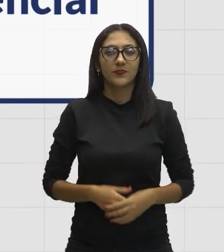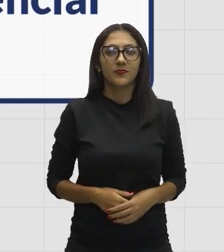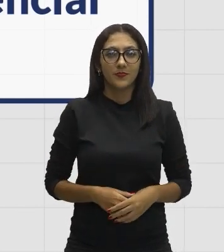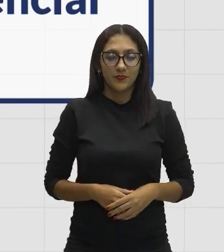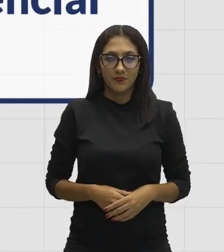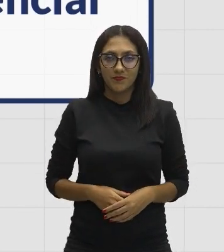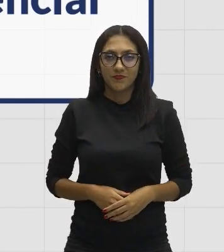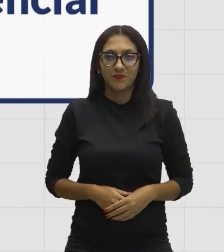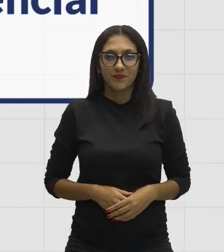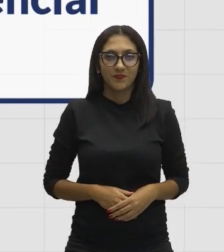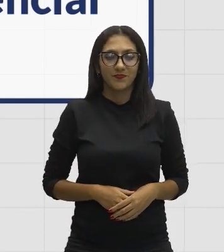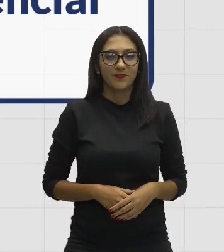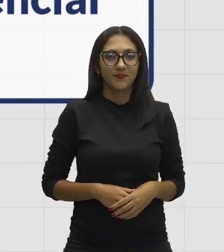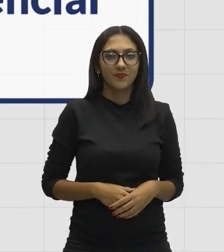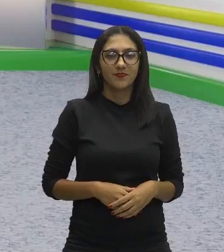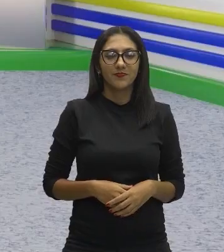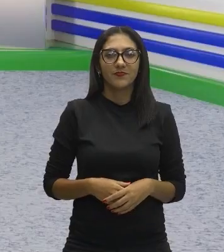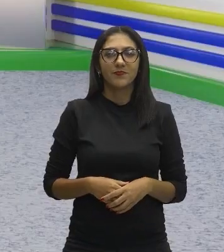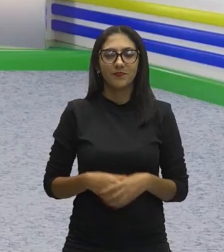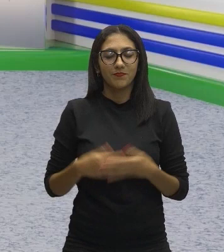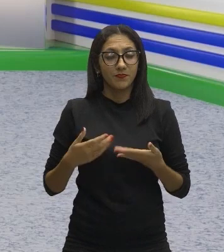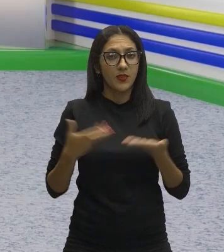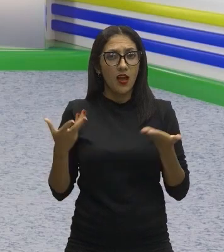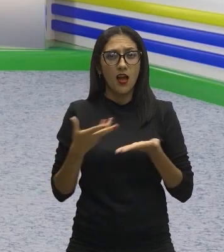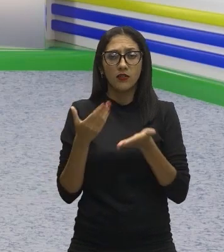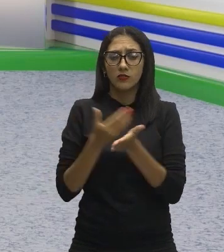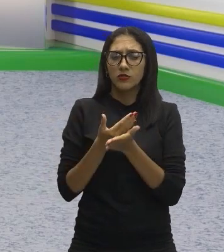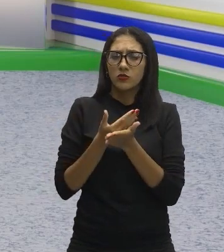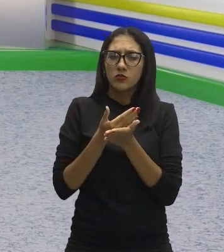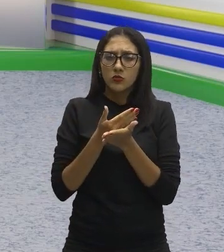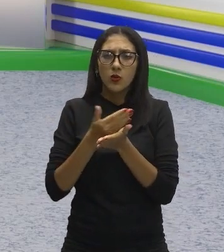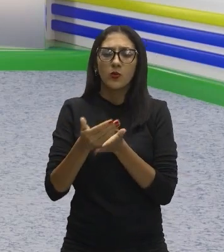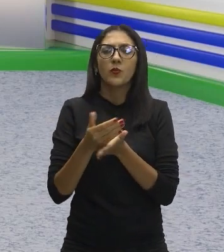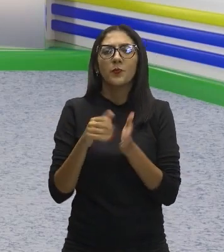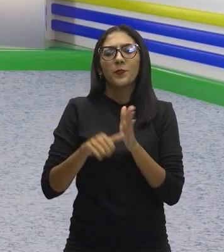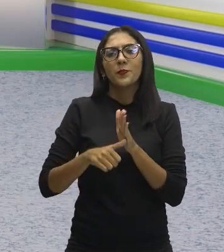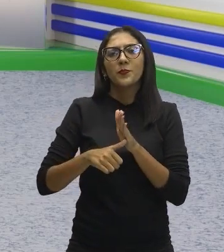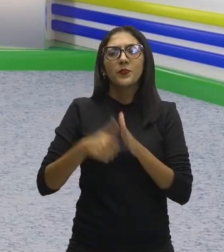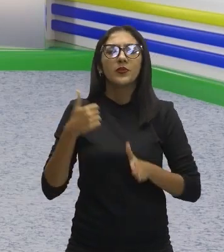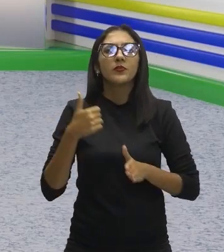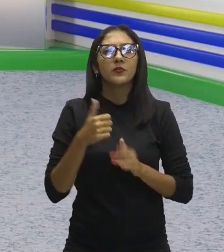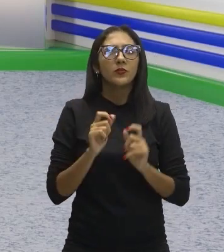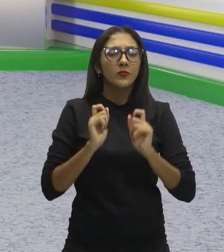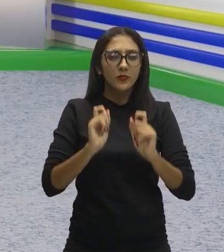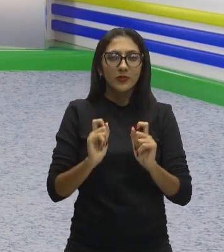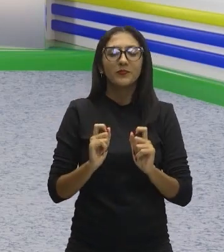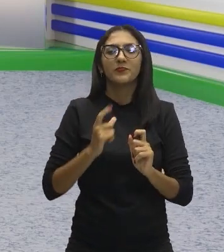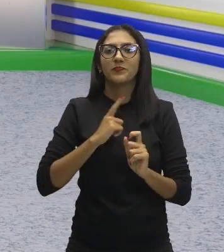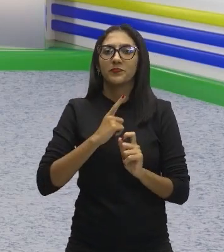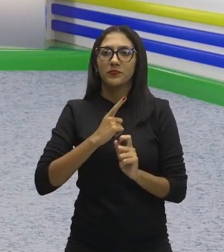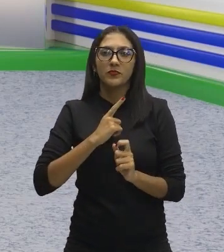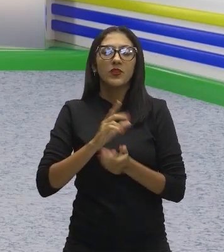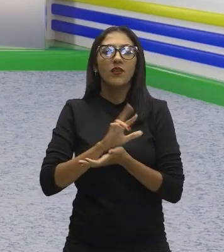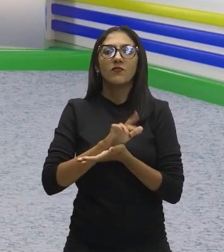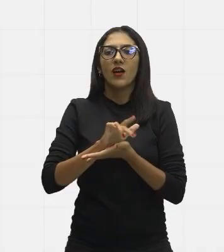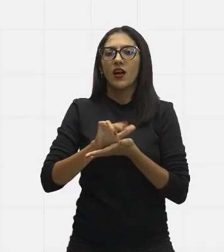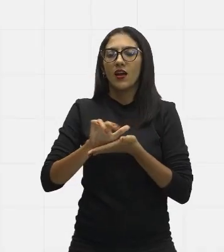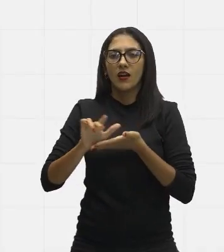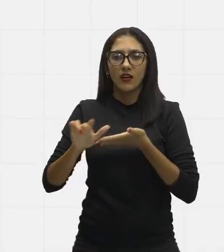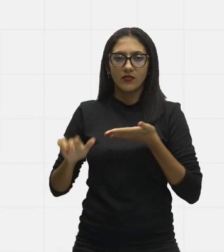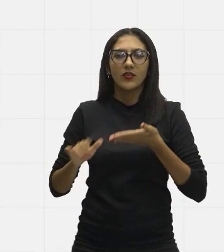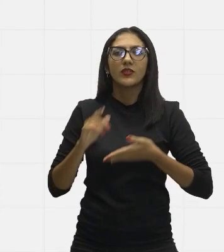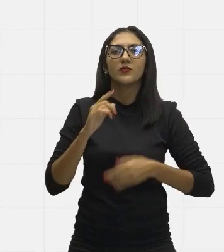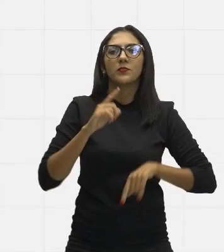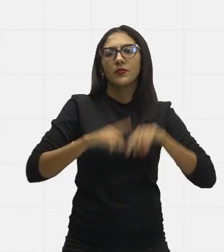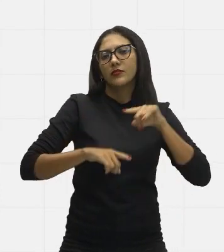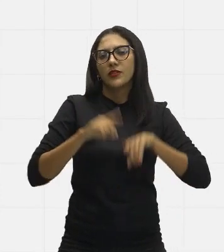Exatamente. Então aí de cara a gente já vai falar aí sobre o nosso pacote didático. É um assunto